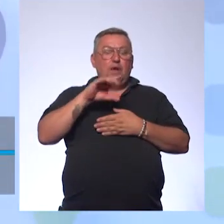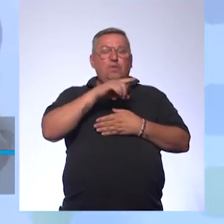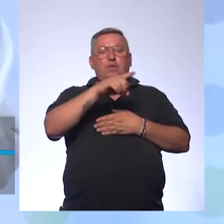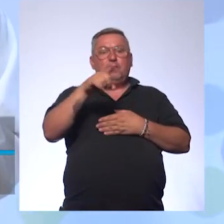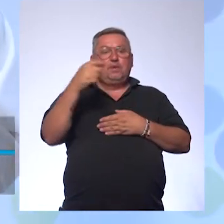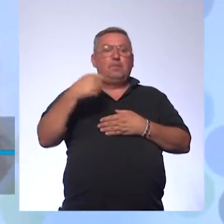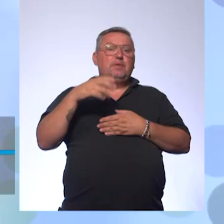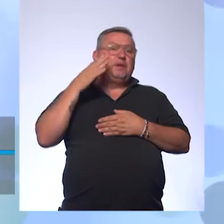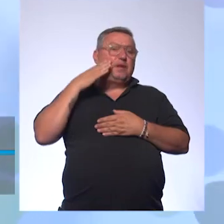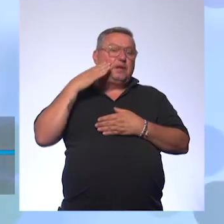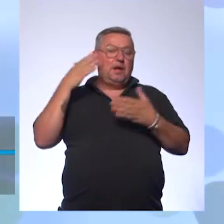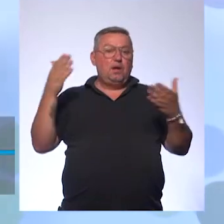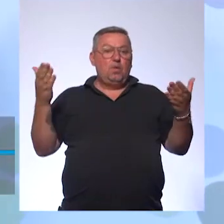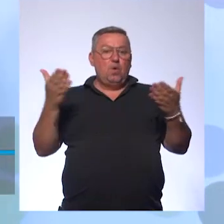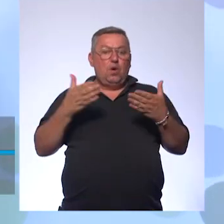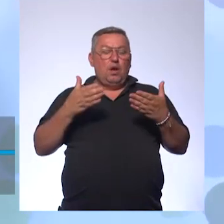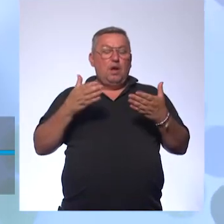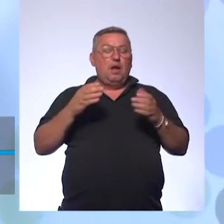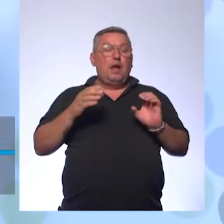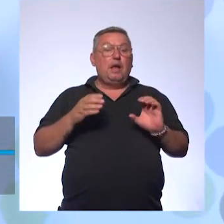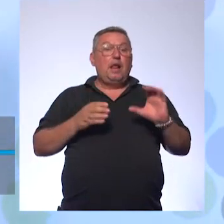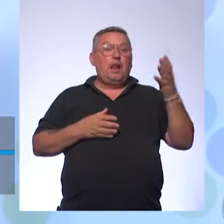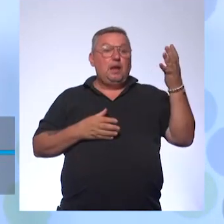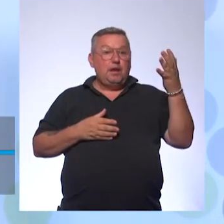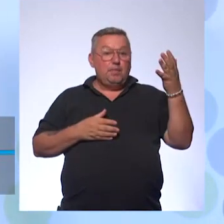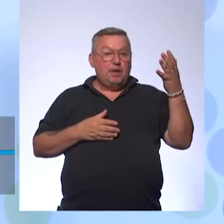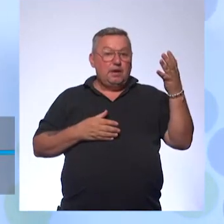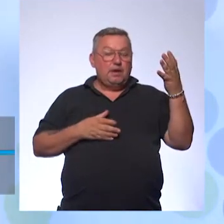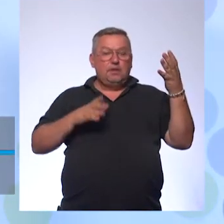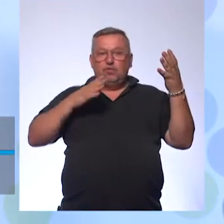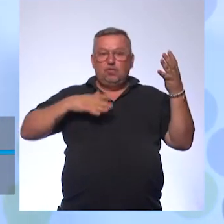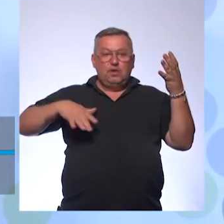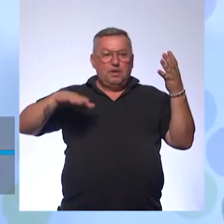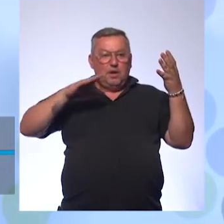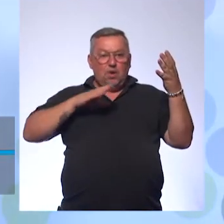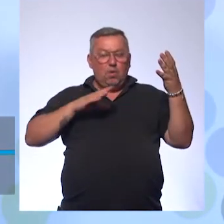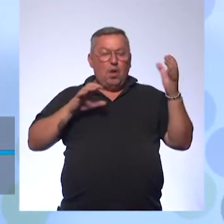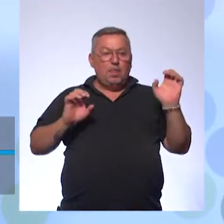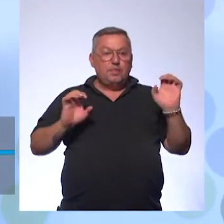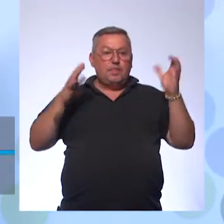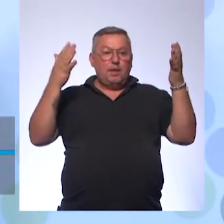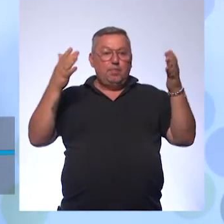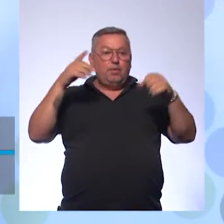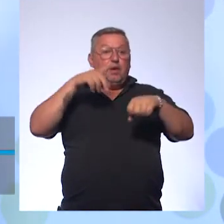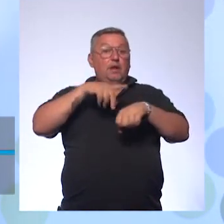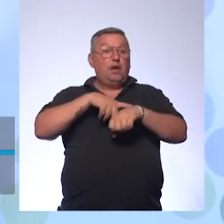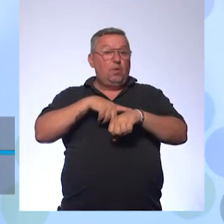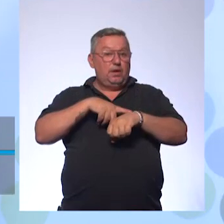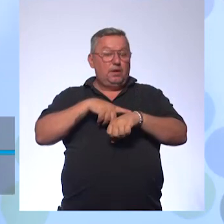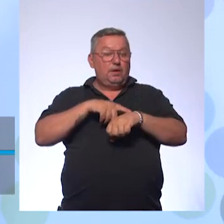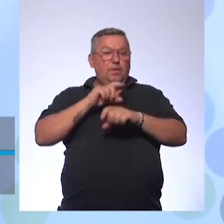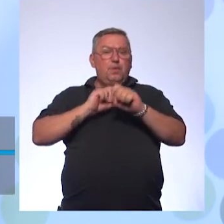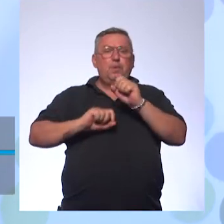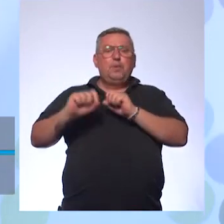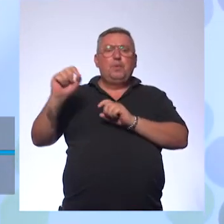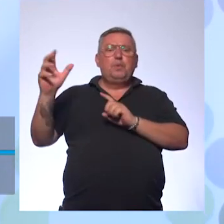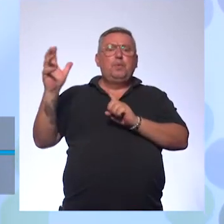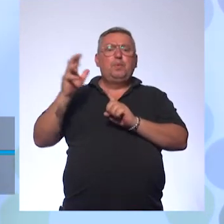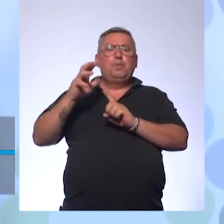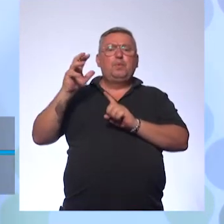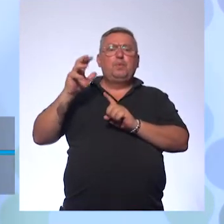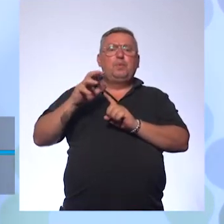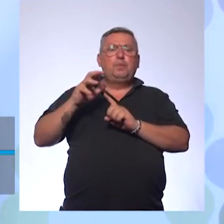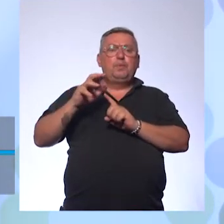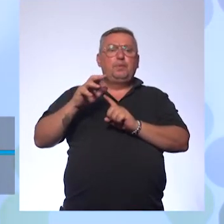né? Tem mais alguma aí, professor? Eu só quero registrar aqui que em registro, né, essa piadinha. Engraçadinho.